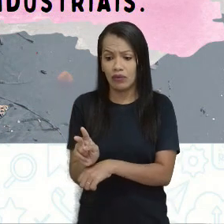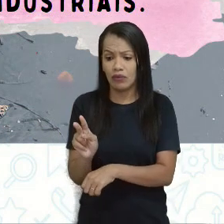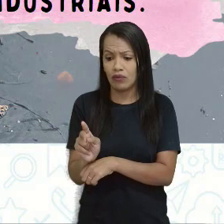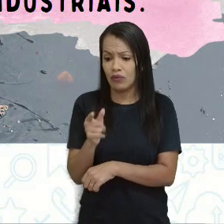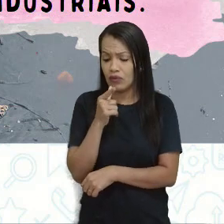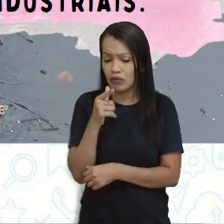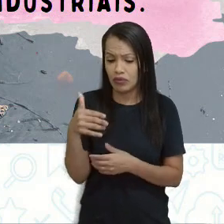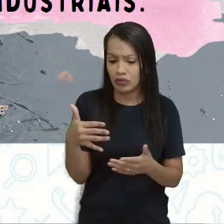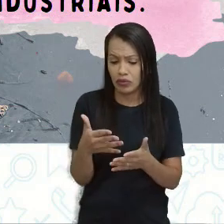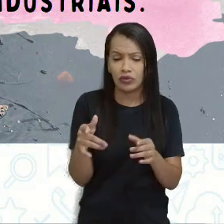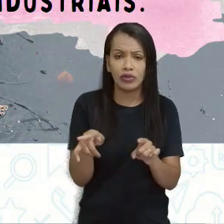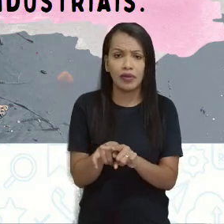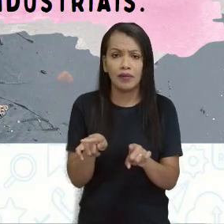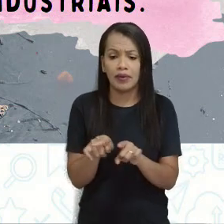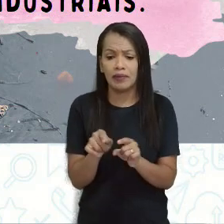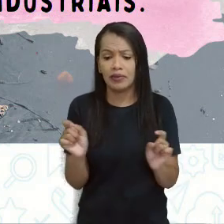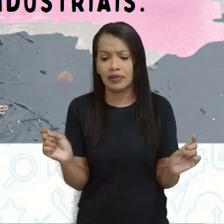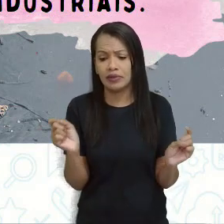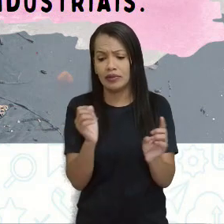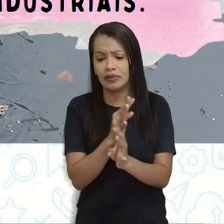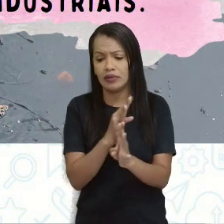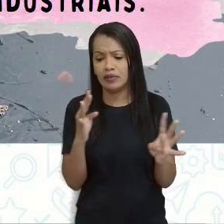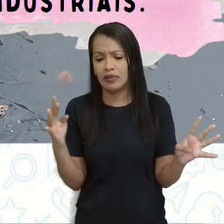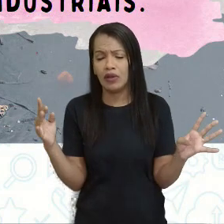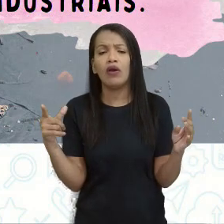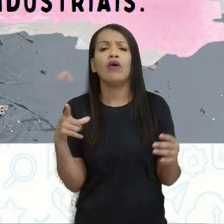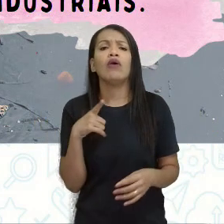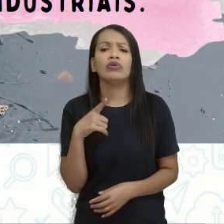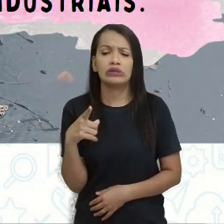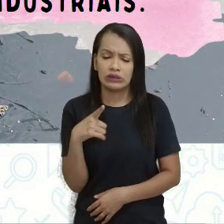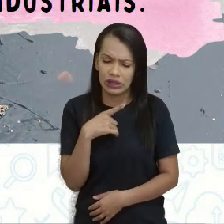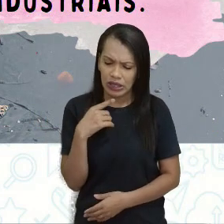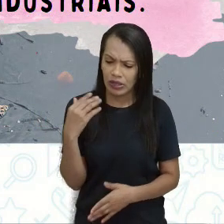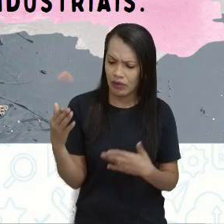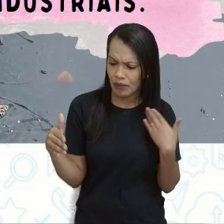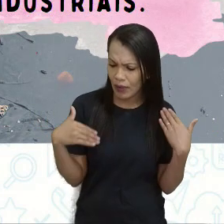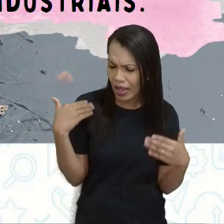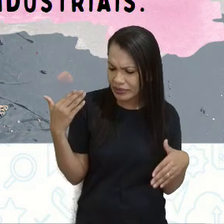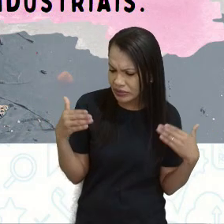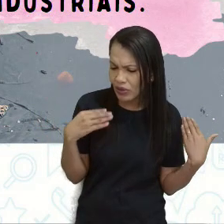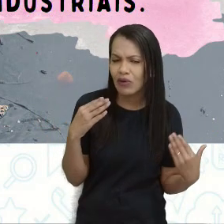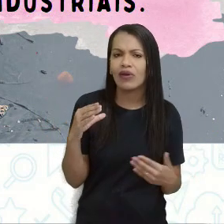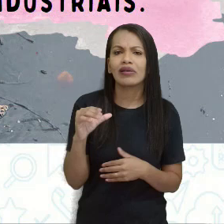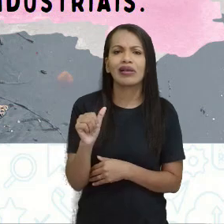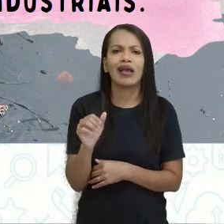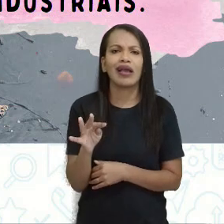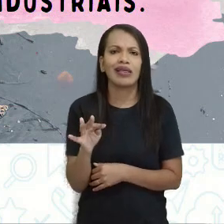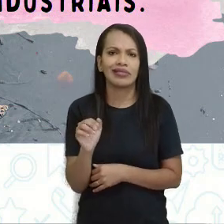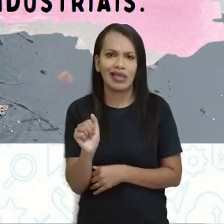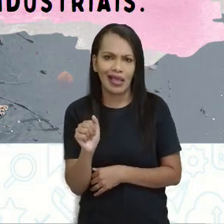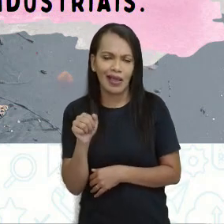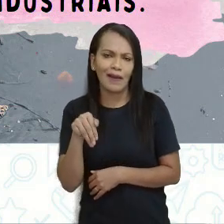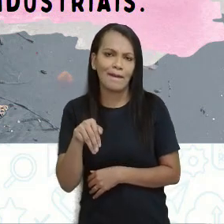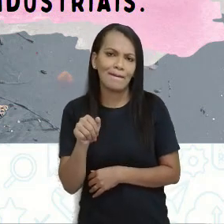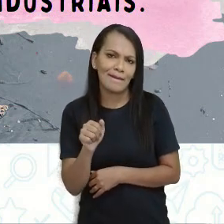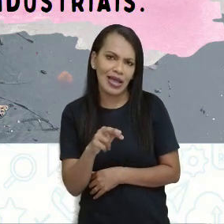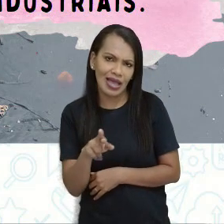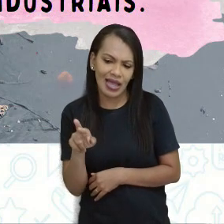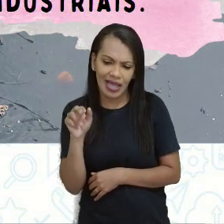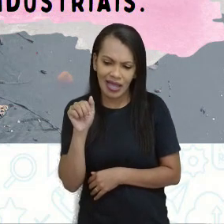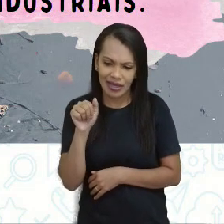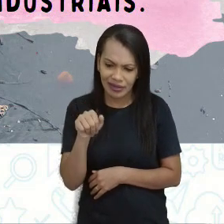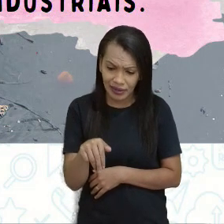gente transitar aí. Hoje tem até uns passeios, né, de catamarã e tudo mais, mas poderia